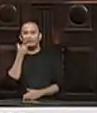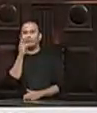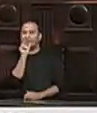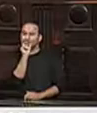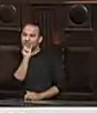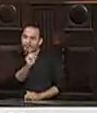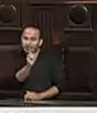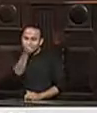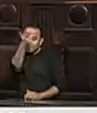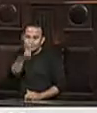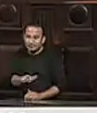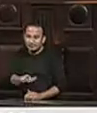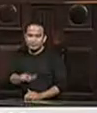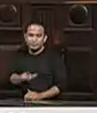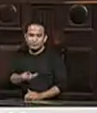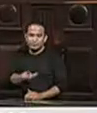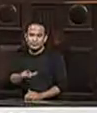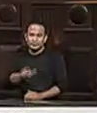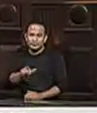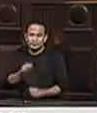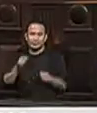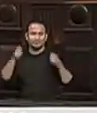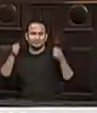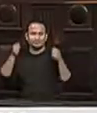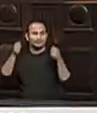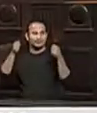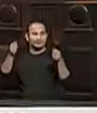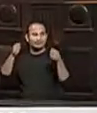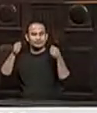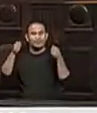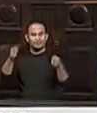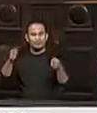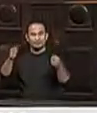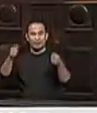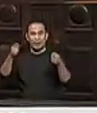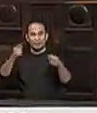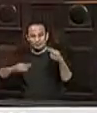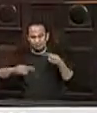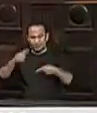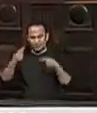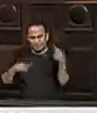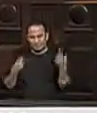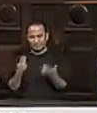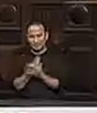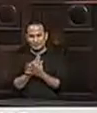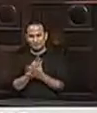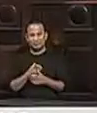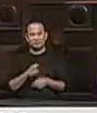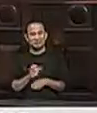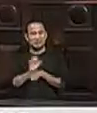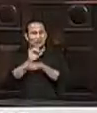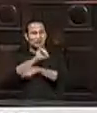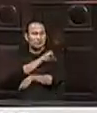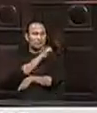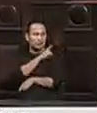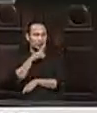uma vez o meu protesto contra essa política insana corrente no estado do Rio de Janeiro hoje. Eu não vi a luzinha aqui, não.